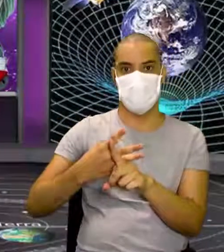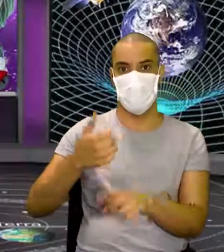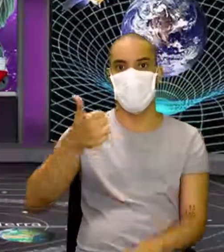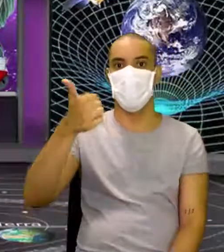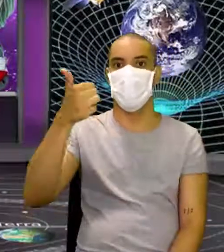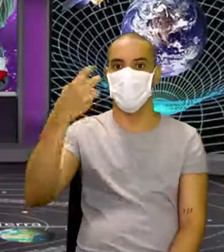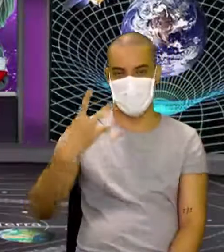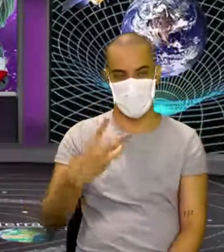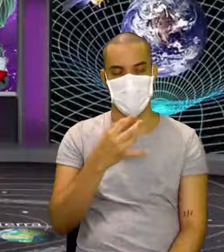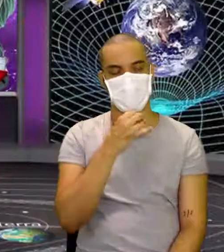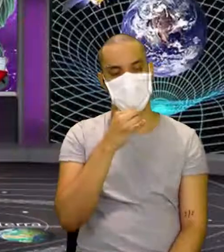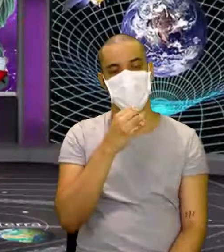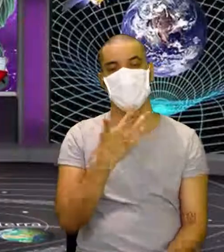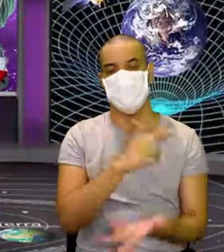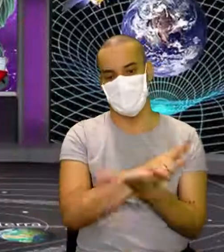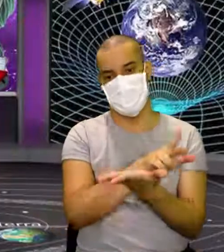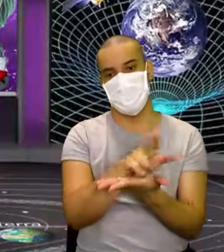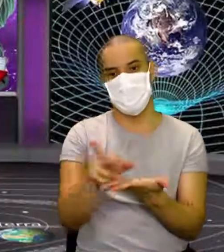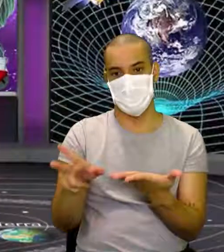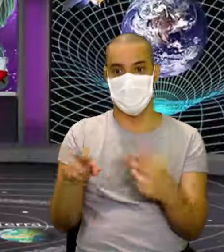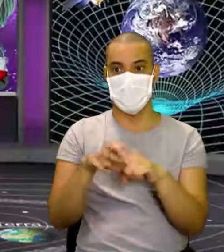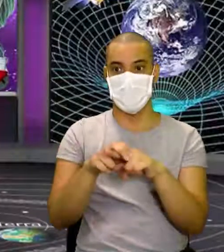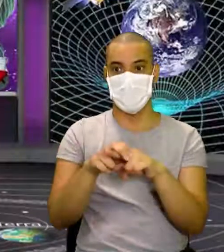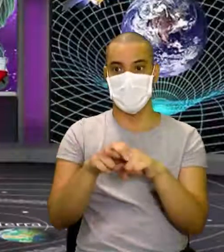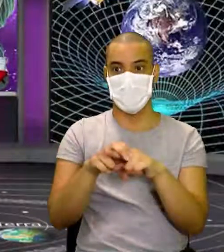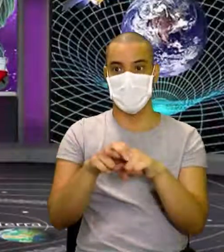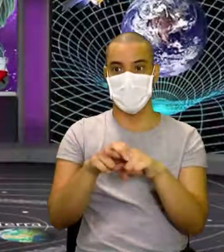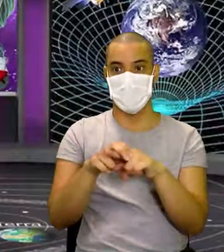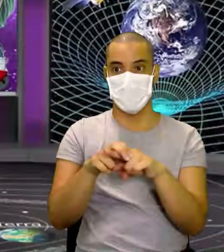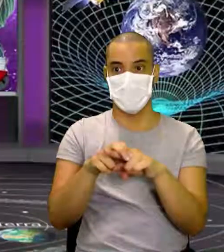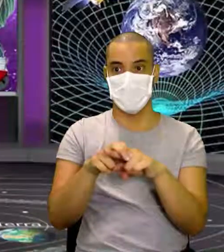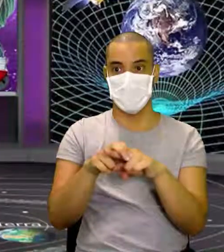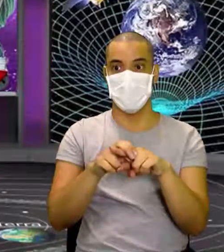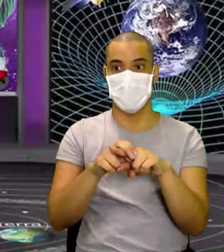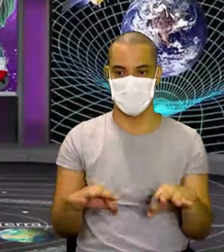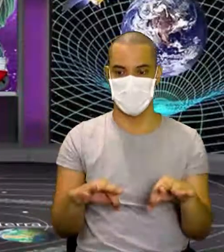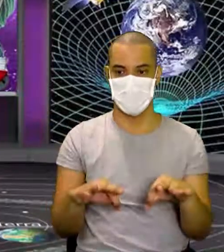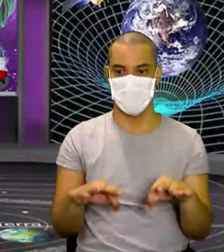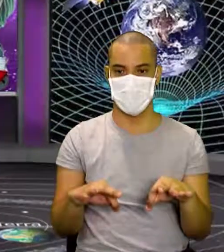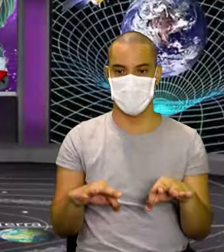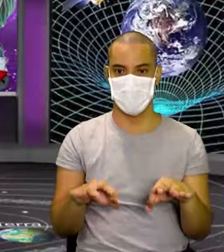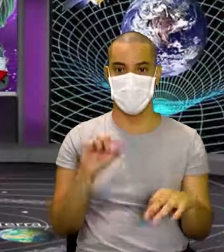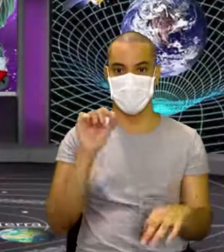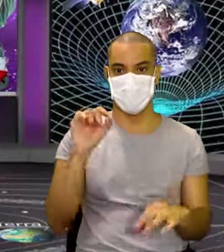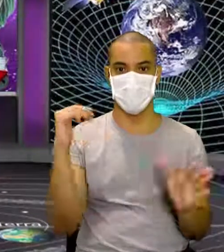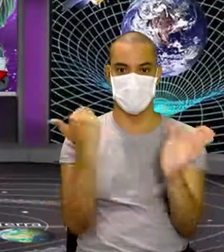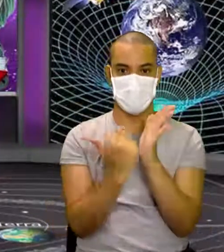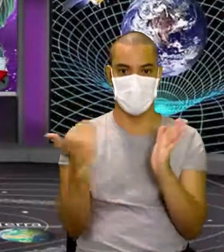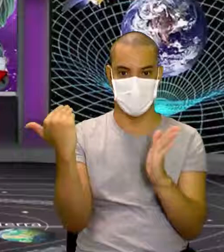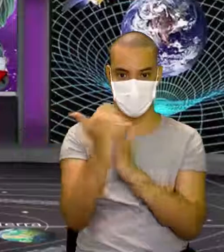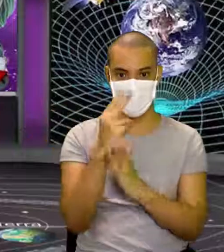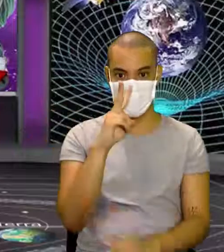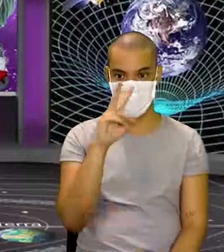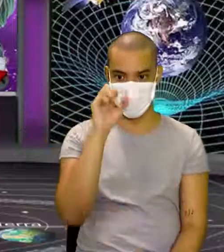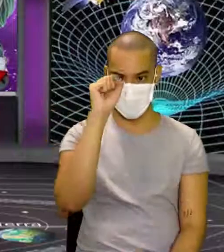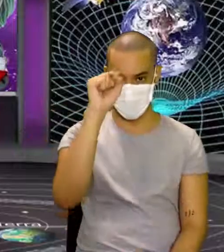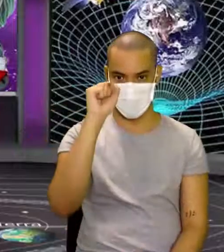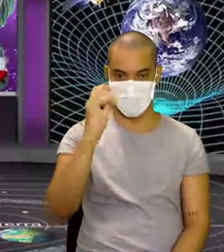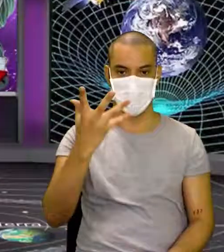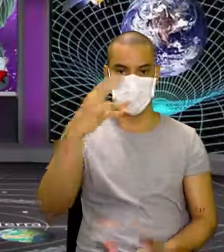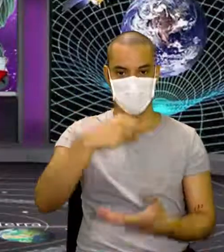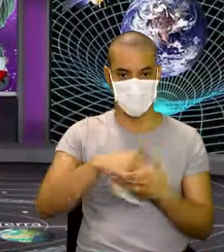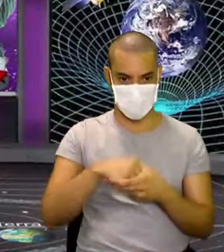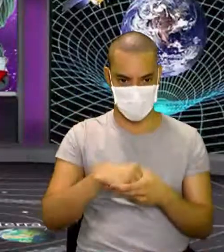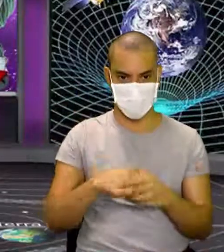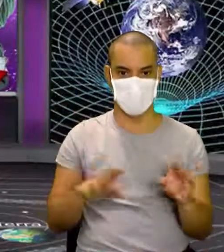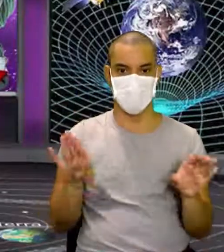exemplo, e assim vai. Com isso, nós podemos constatar que quanto maior a força dessa